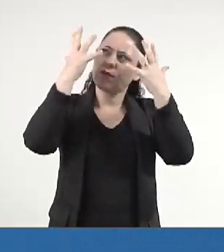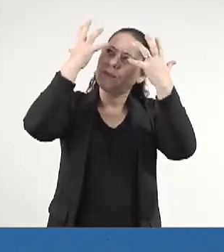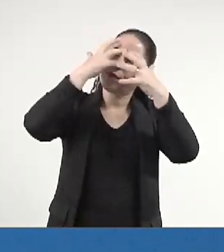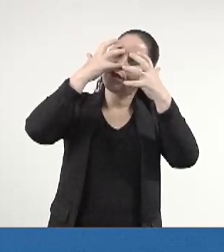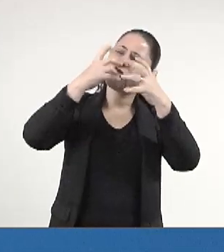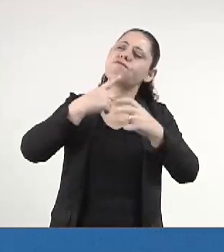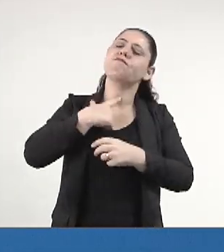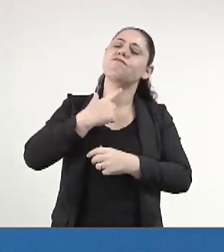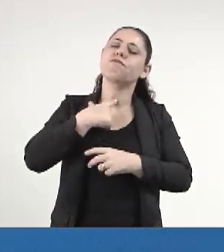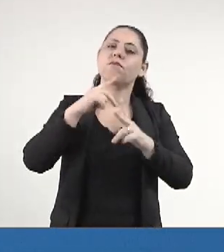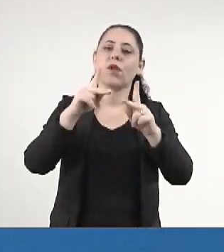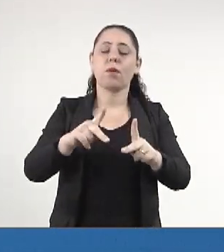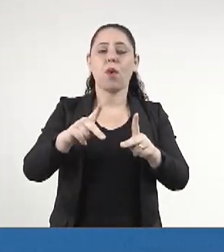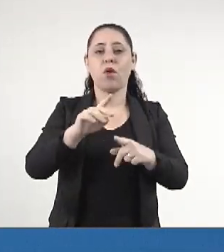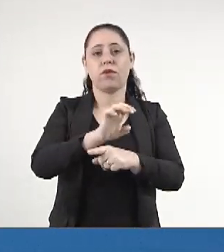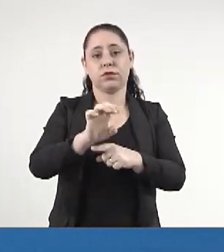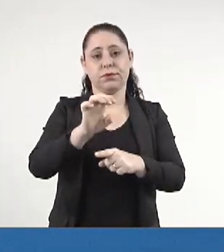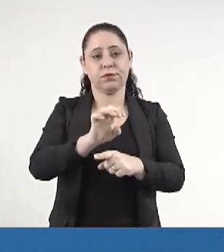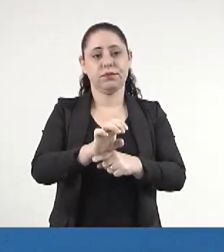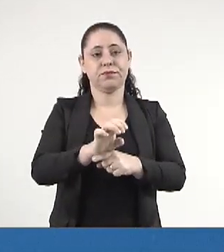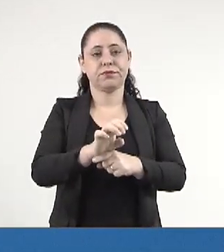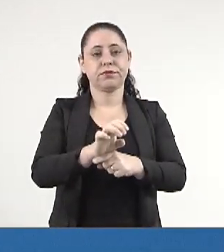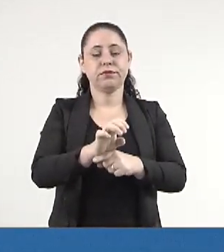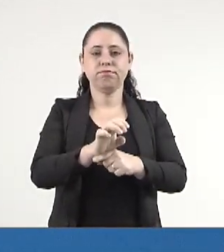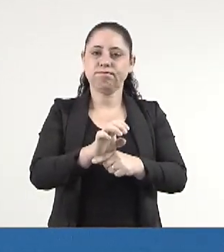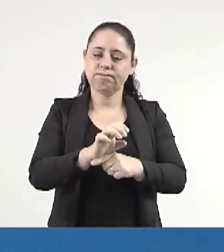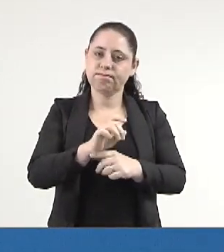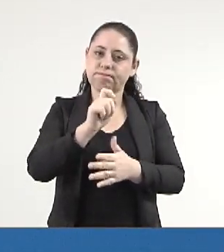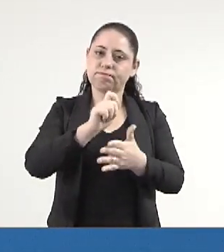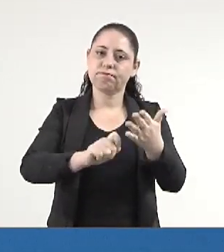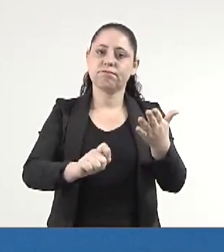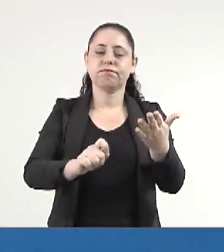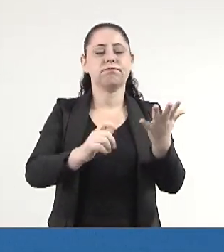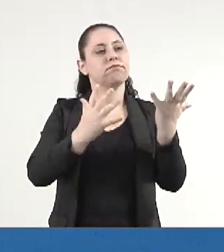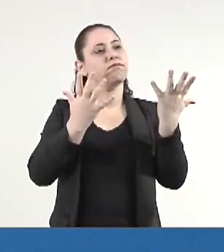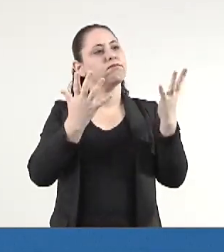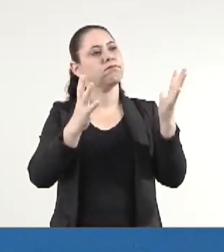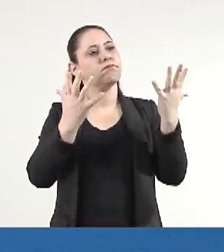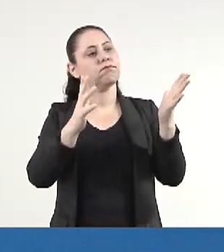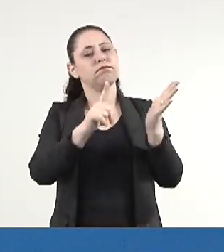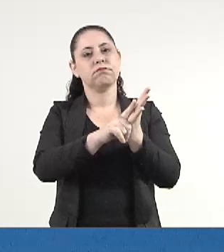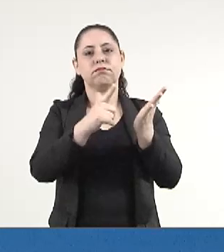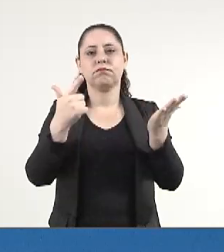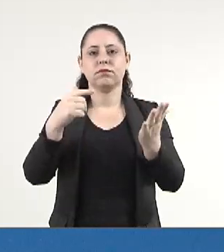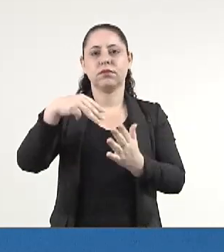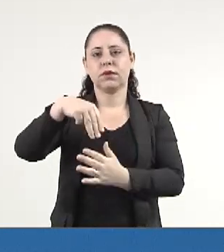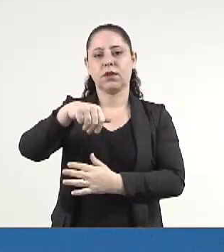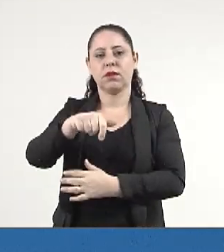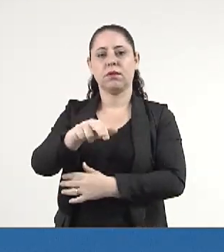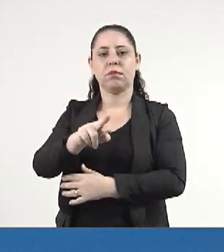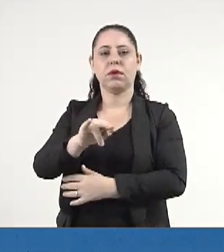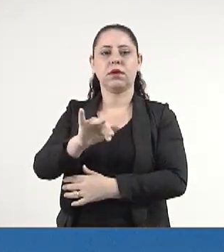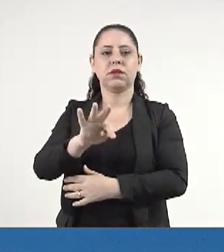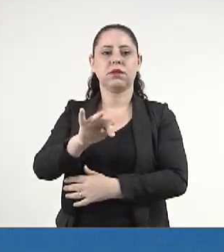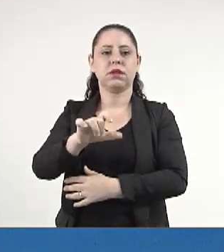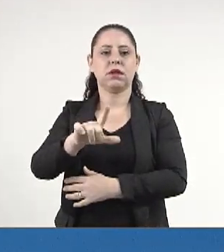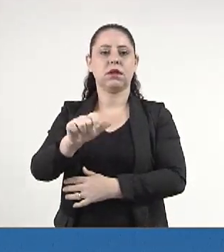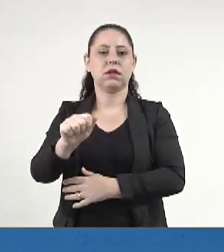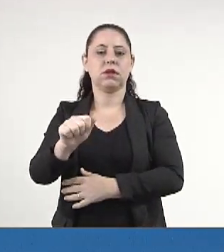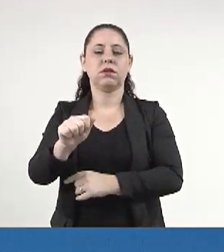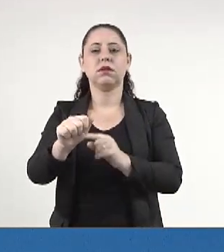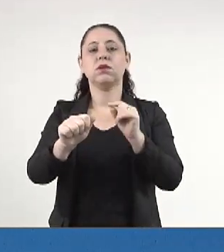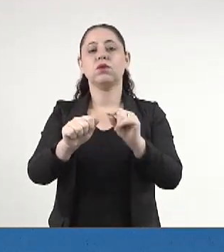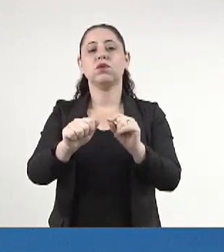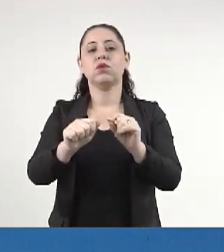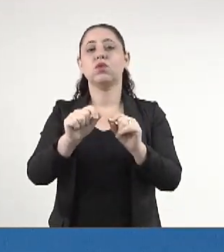da sociedade sul-mato-grossense, consigna seus aplausos à jornalista Maristela Brunetto e